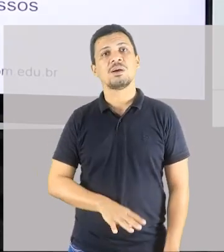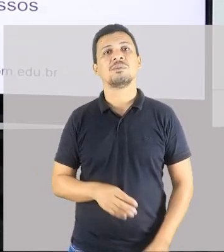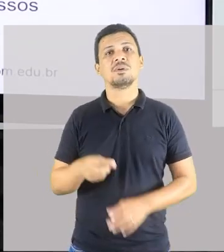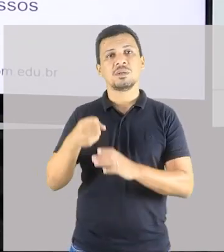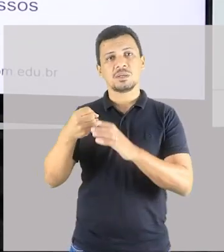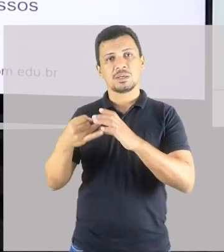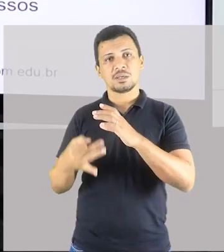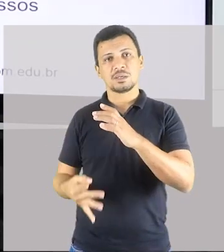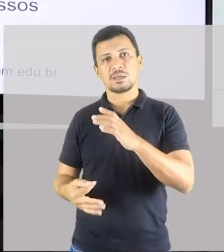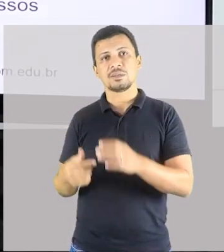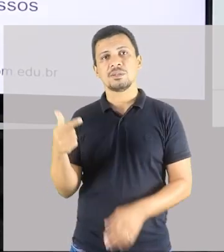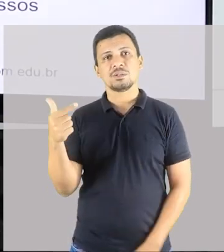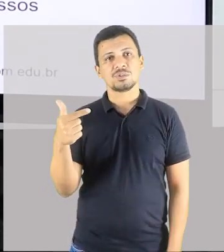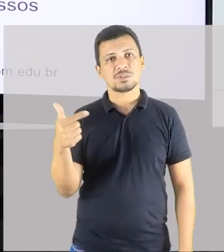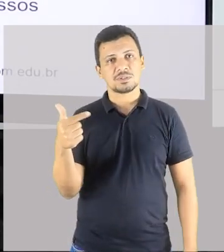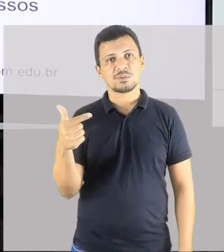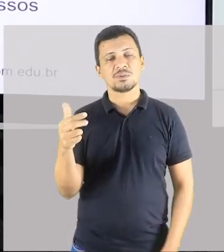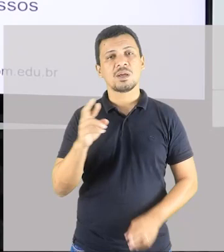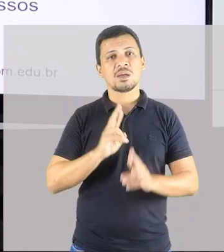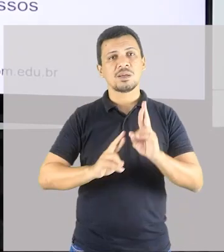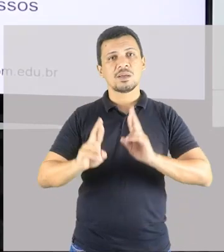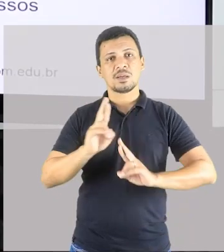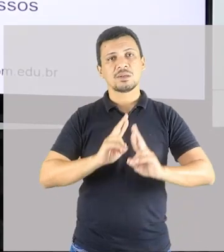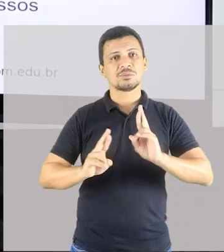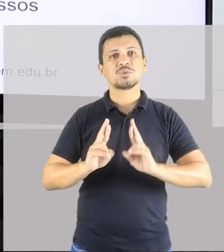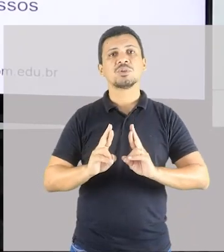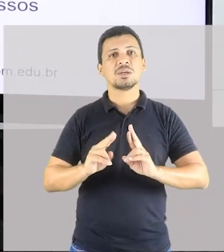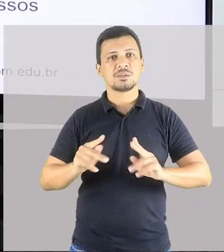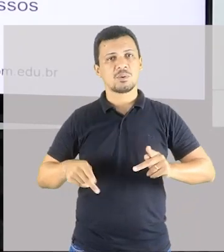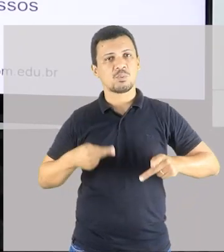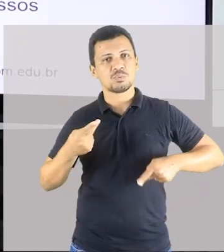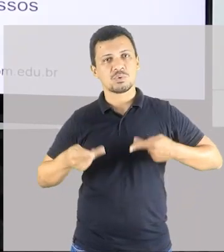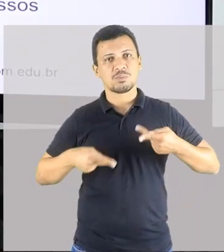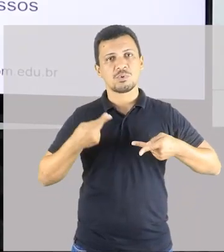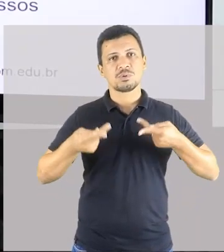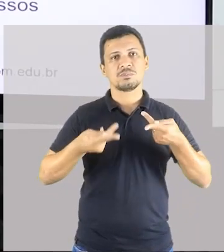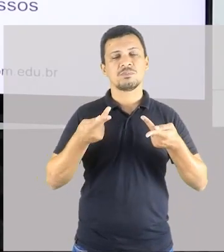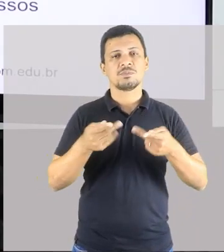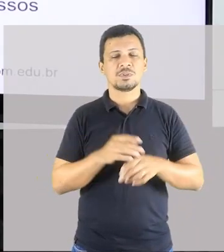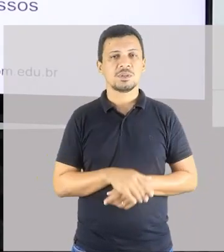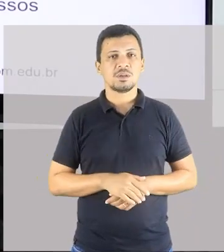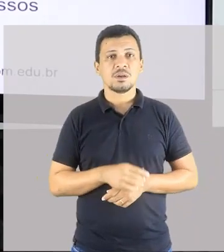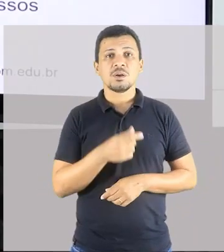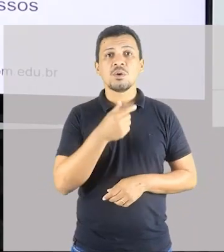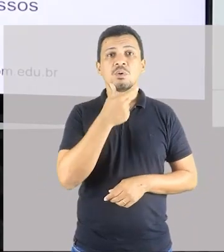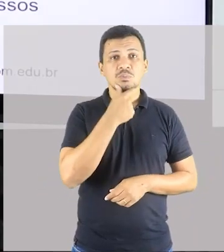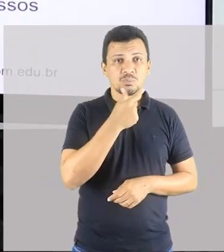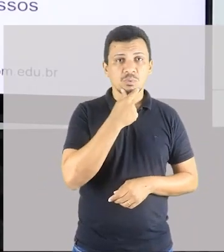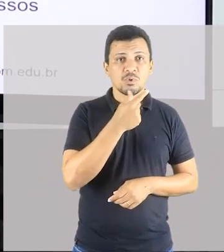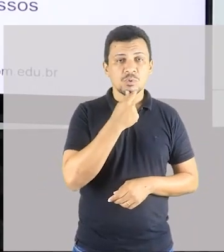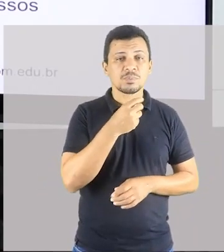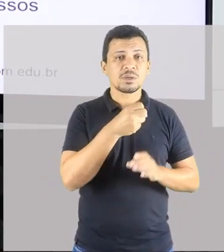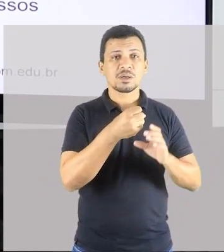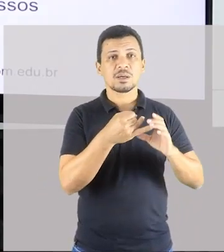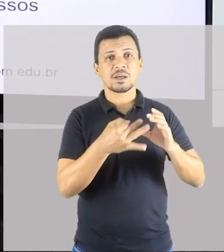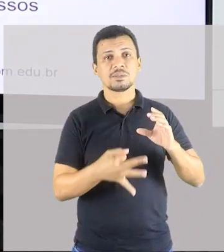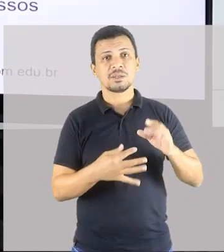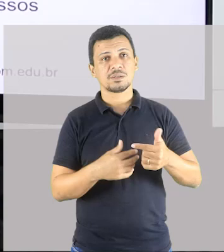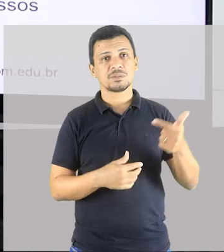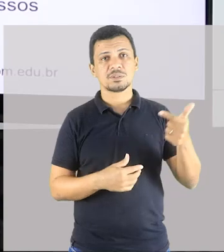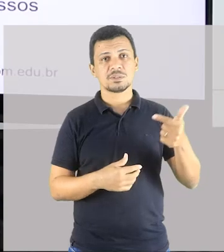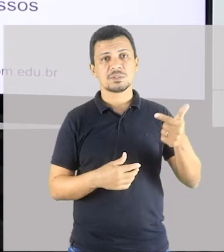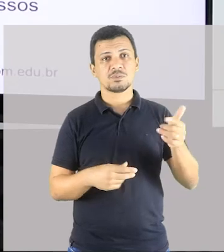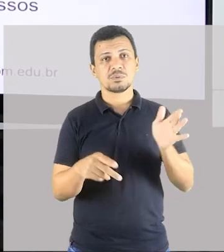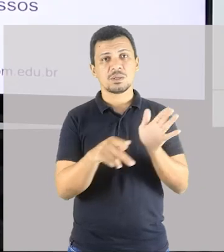características secundárias que estão relacionadas com os hormônios. No caso da testosterona, ele vai ser responsável pelas características